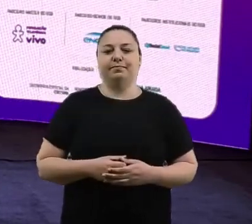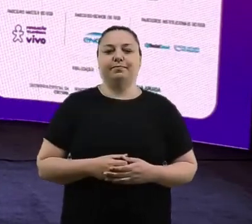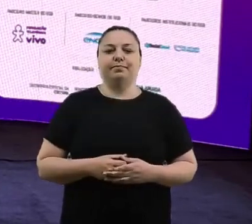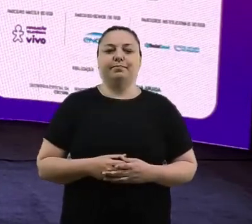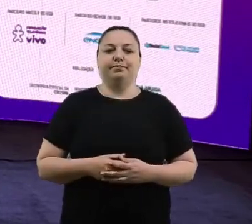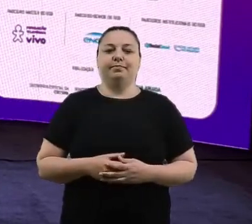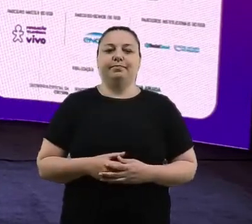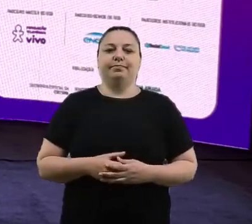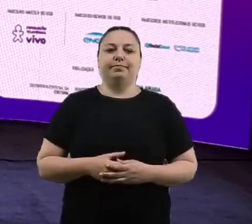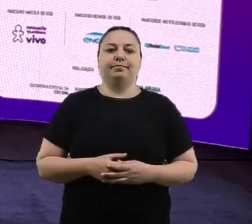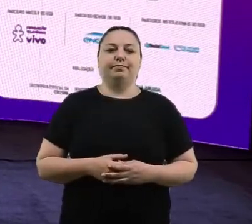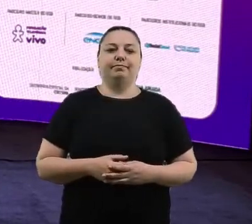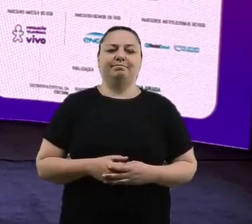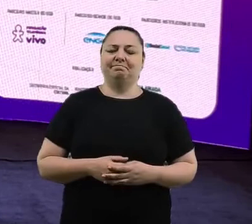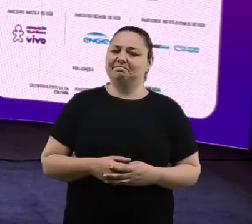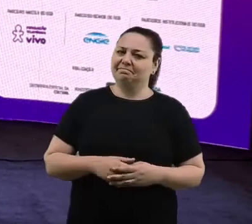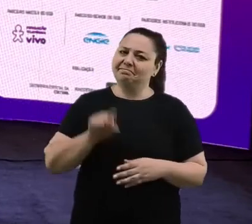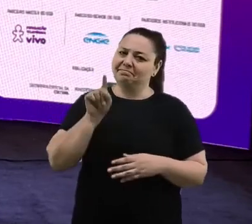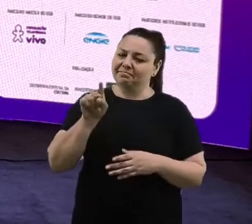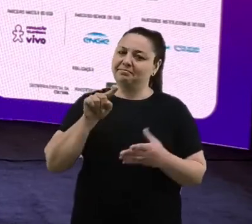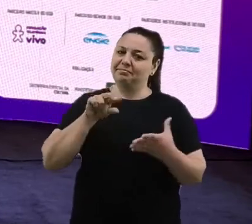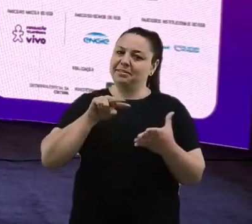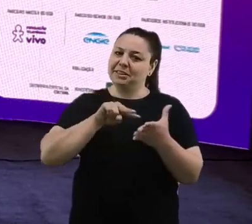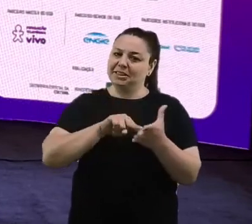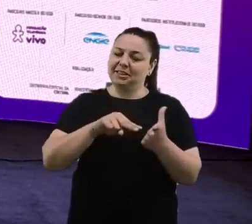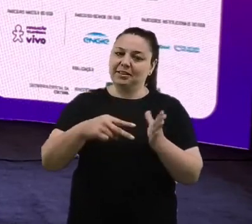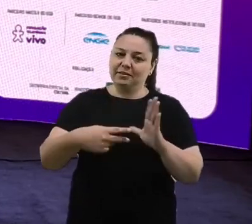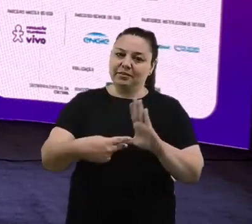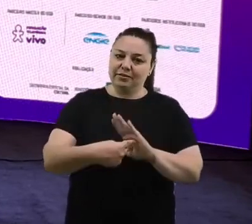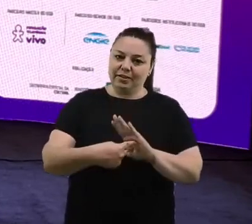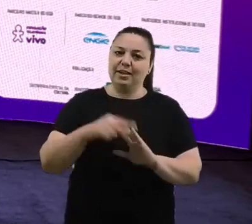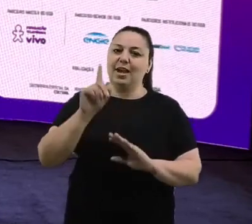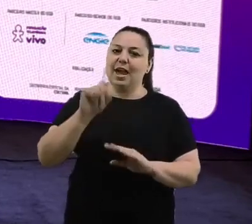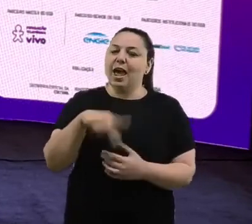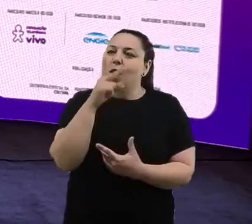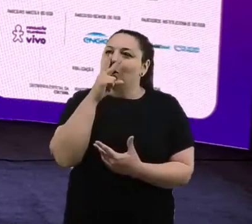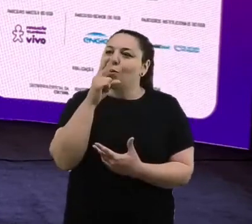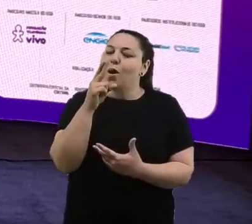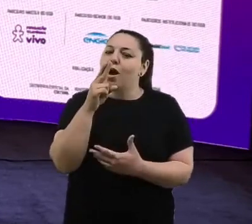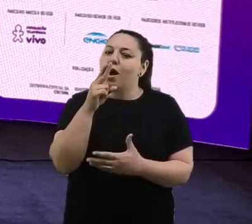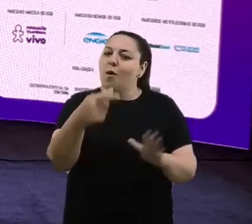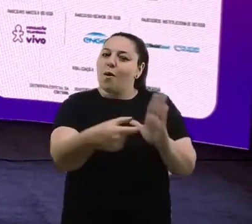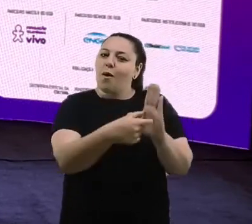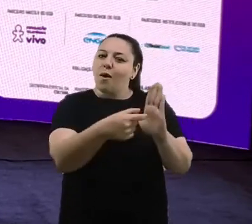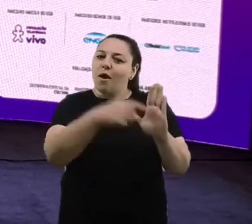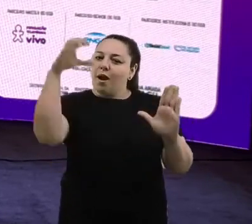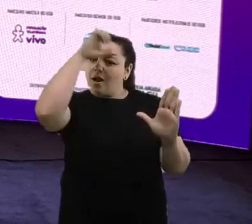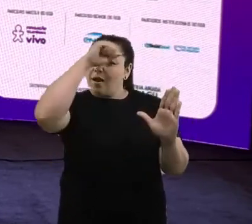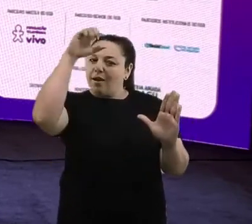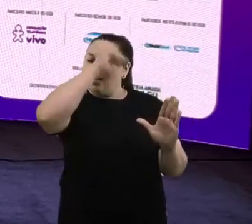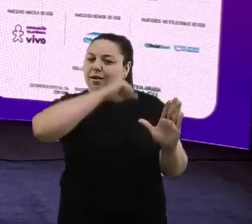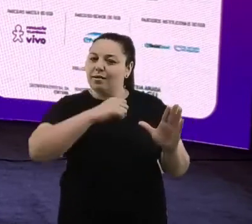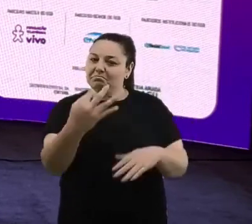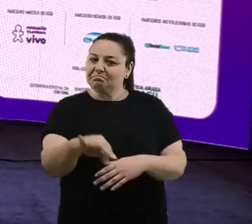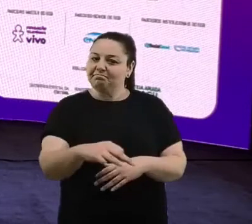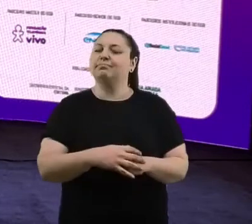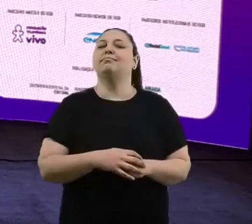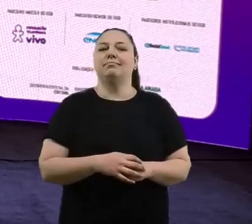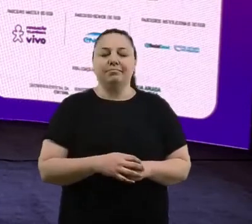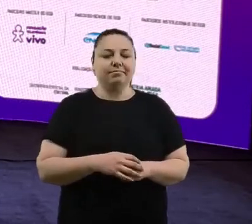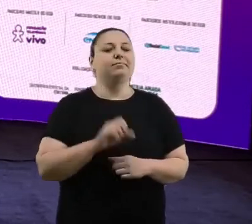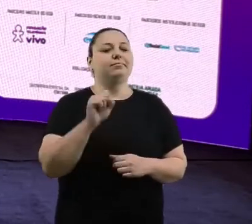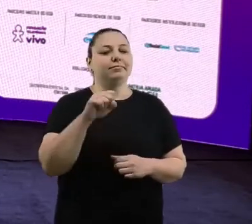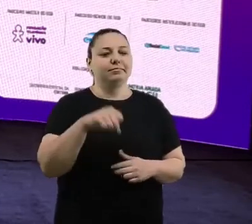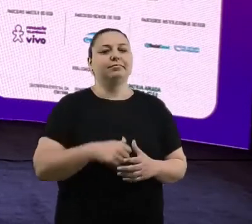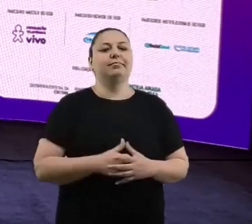Isso quer dizer que é um aprendizado de máquina, né, Tiago? A gente está falando É um aprendizado de máquina. Então, assim, explicando um